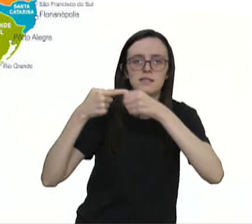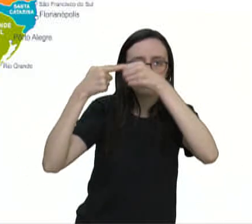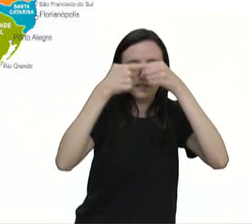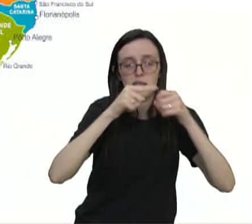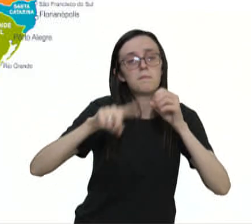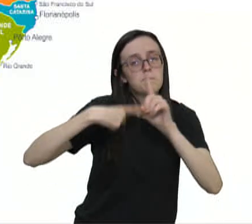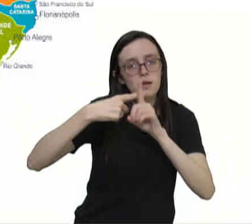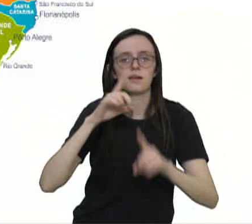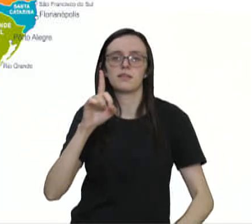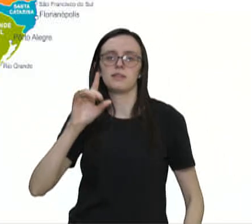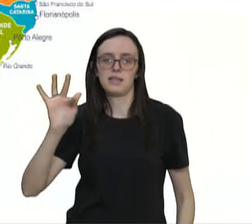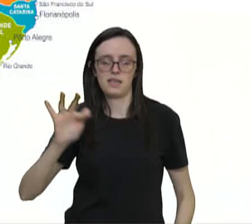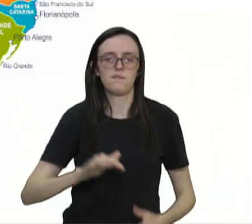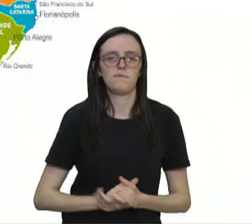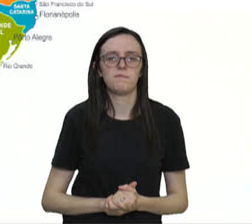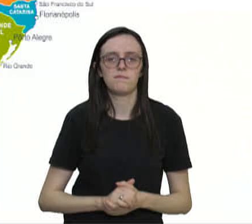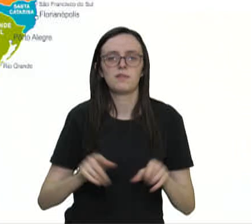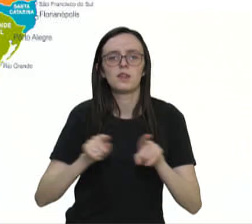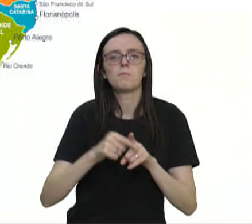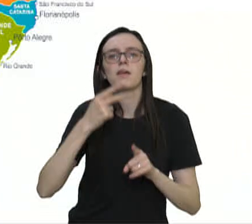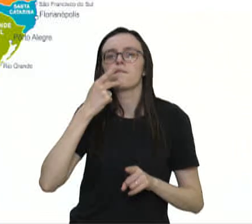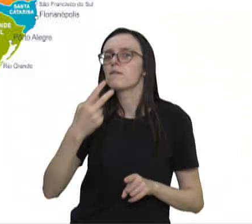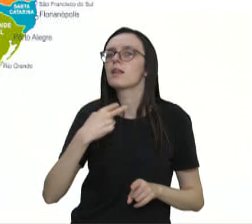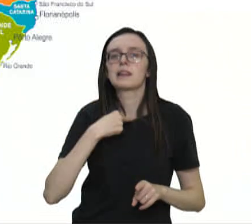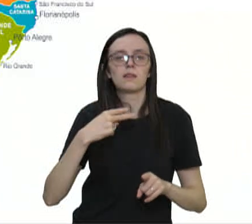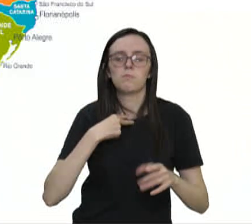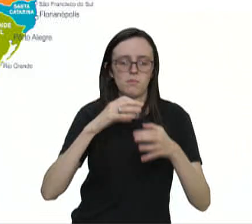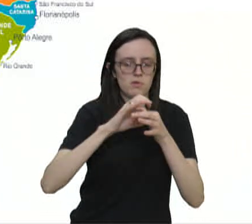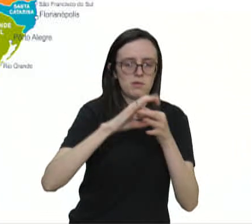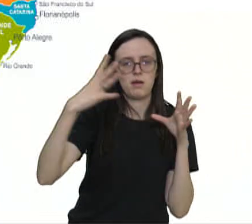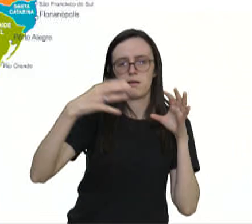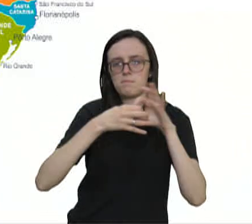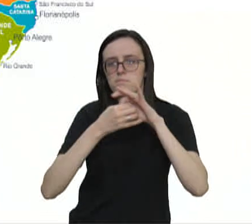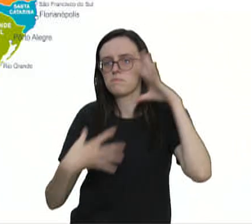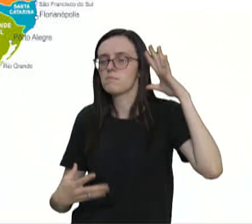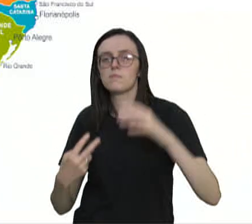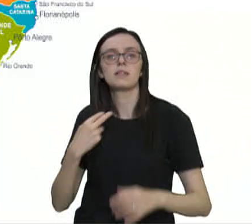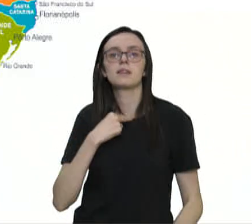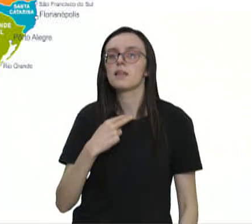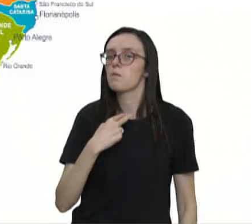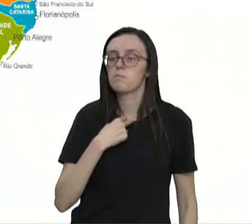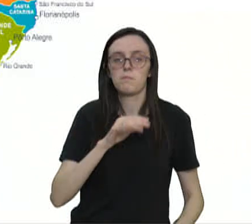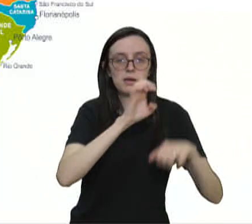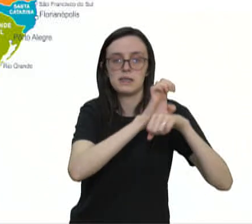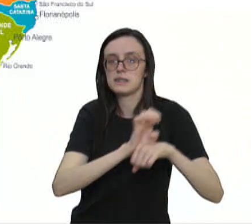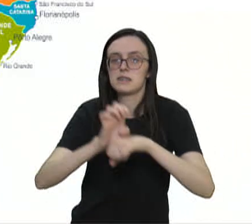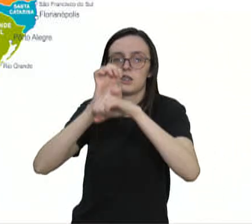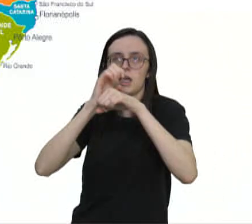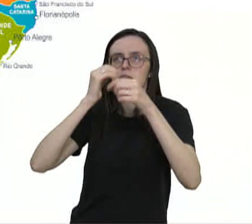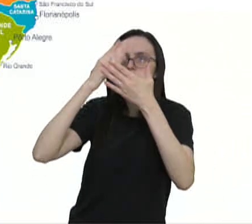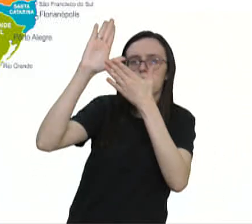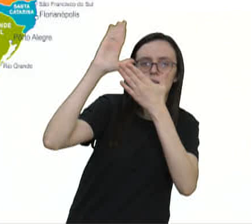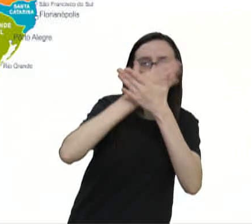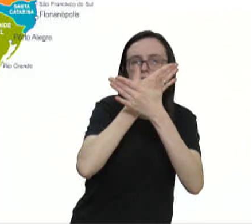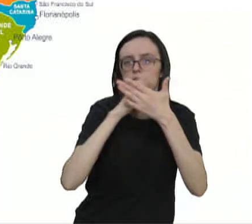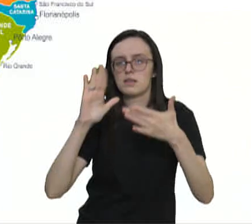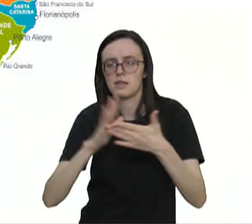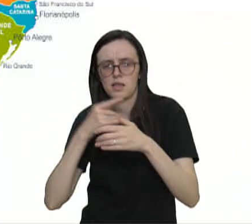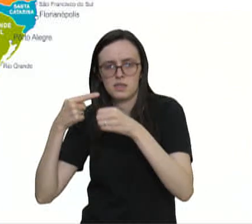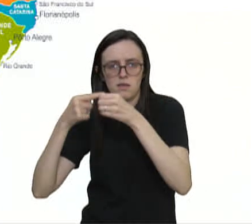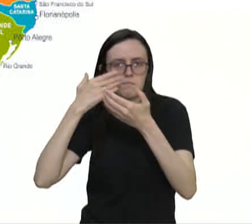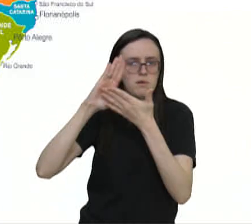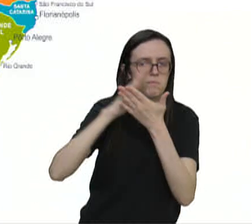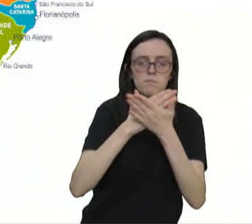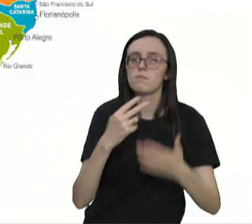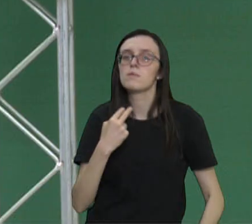Distrito Federal. Aí fala aqui indissolúvel, ou seja, nossa, os estados não podem se dividir, os municípios não podem se